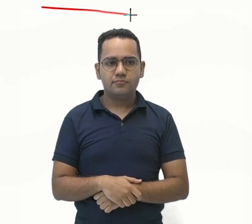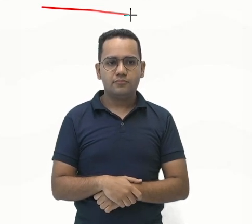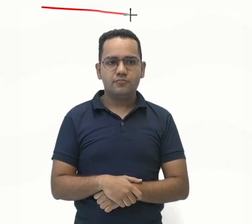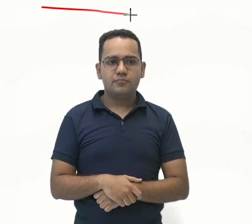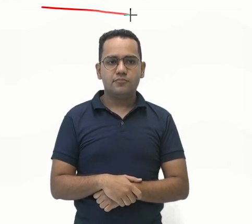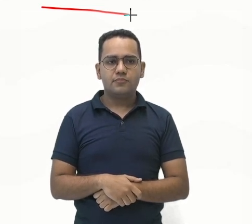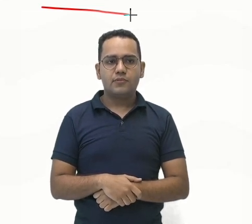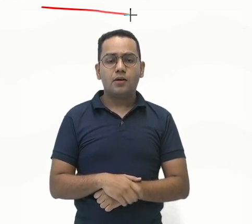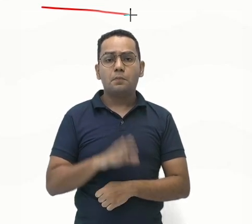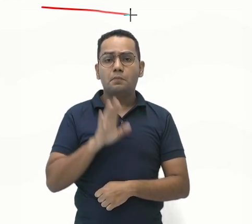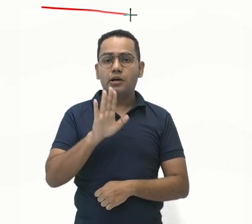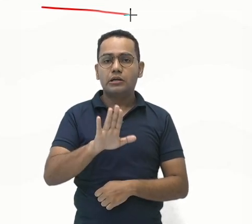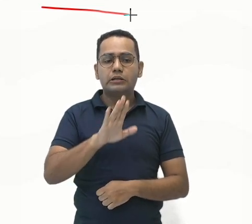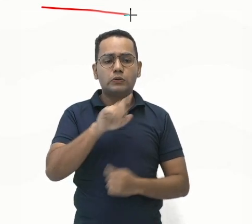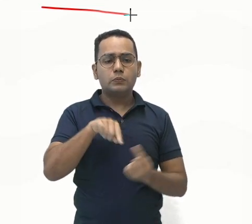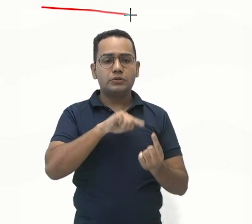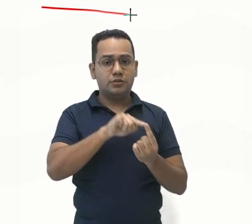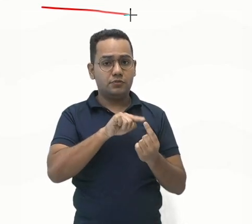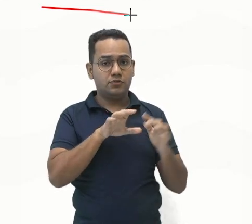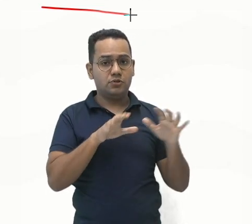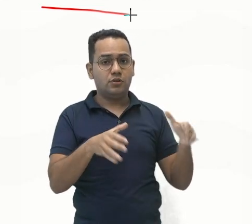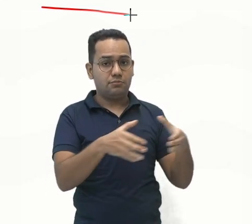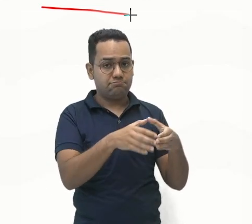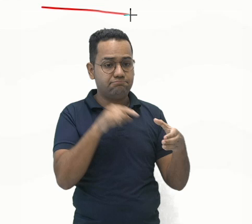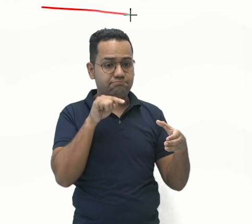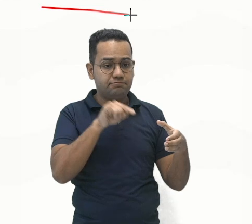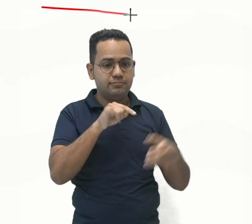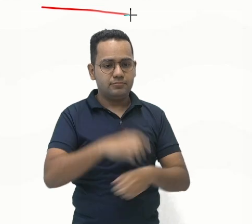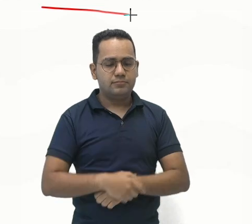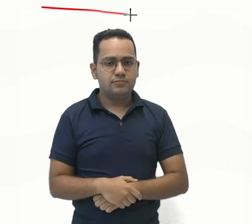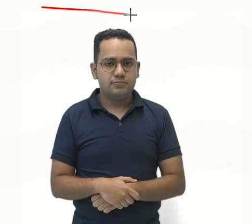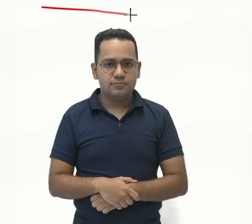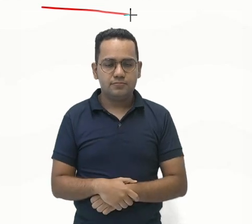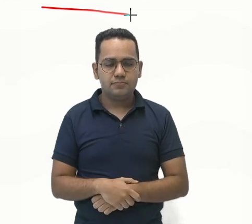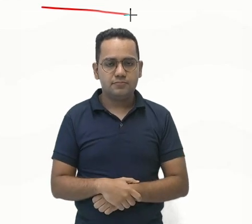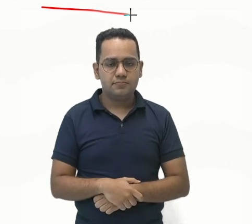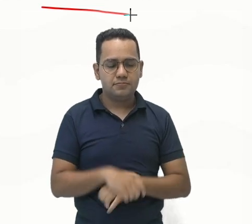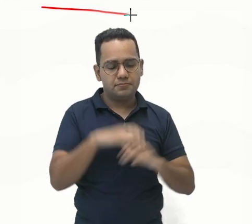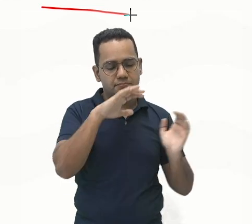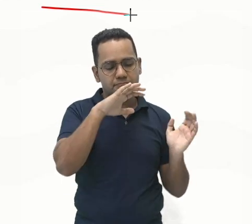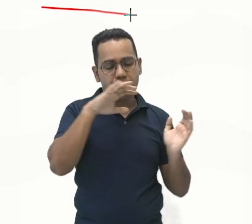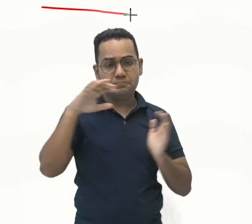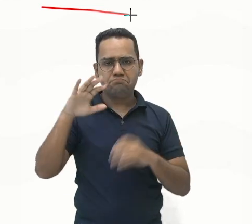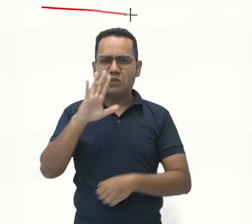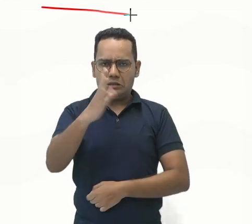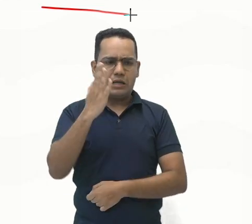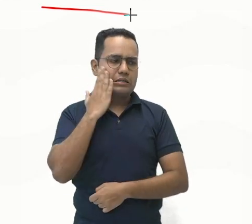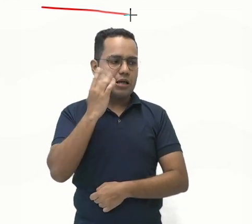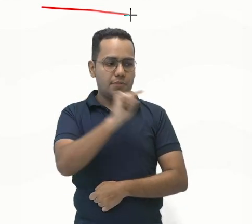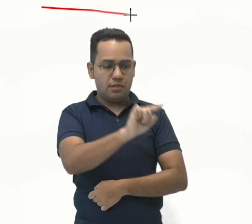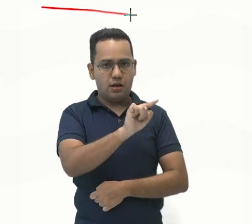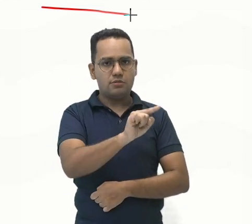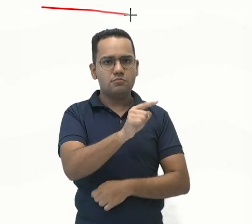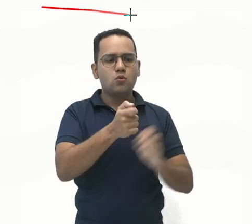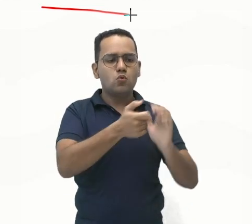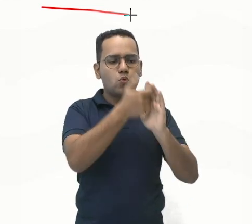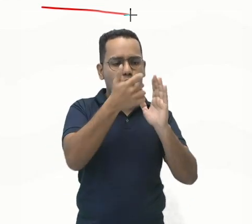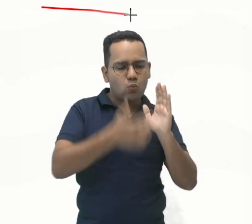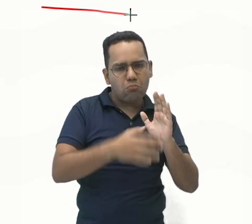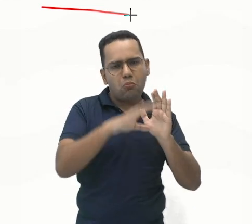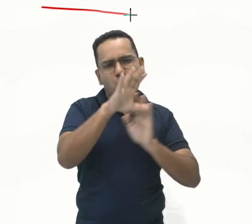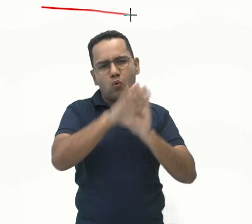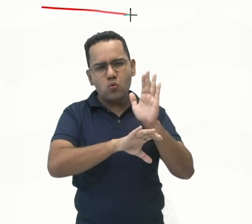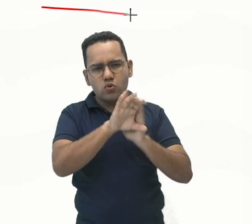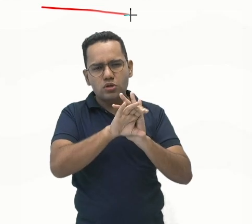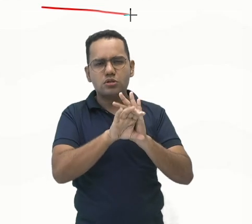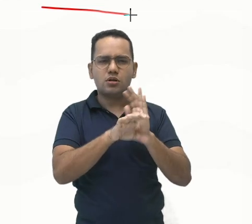sejam, os principais objetivos dentro de um bloco econômico. Bem, agora que você já sabe ali